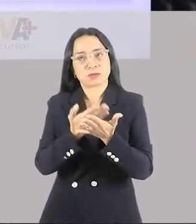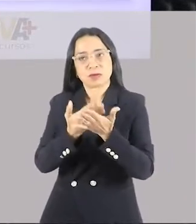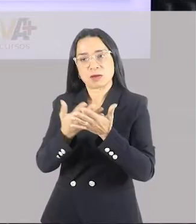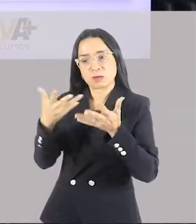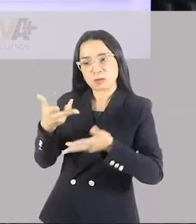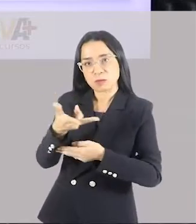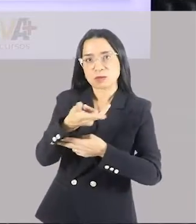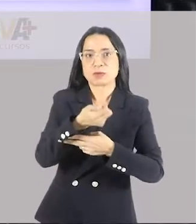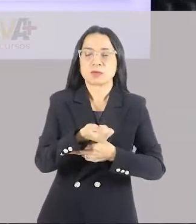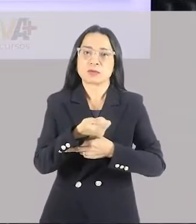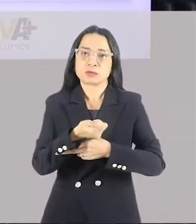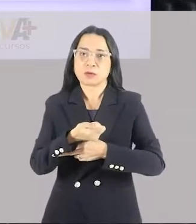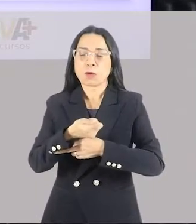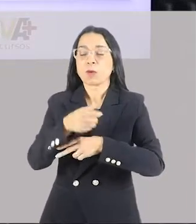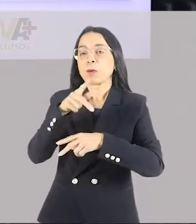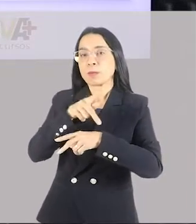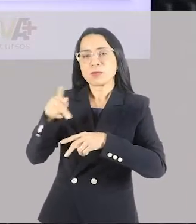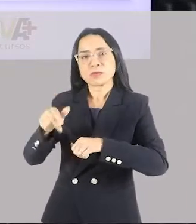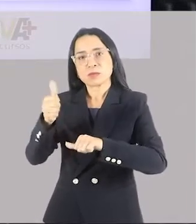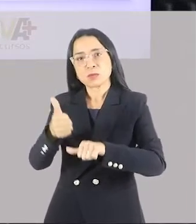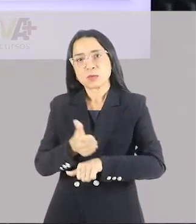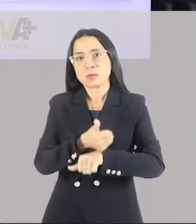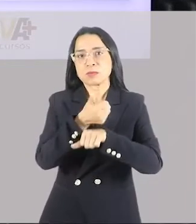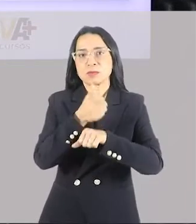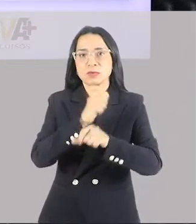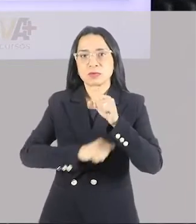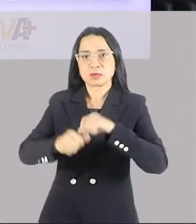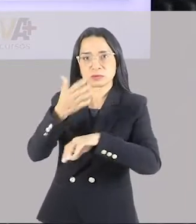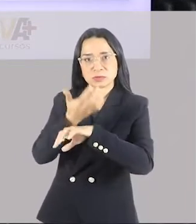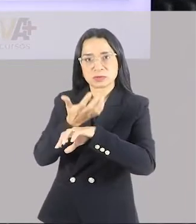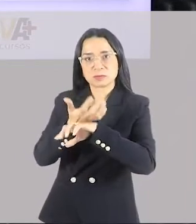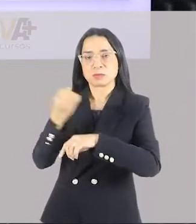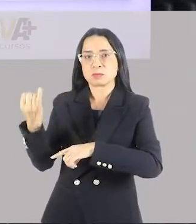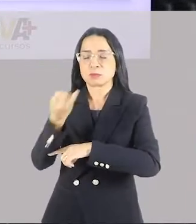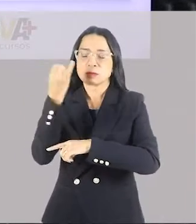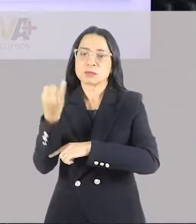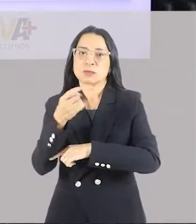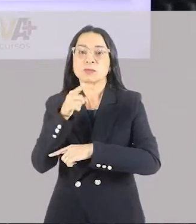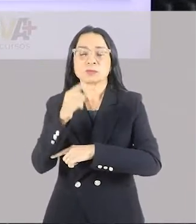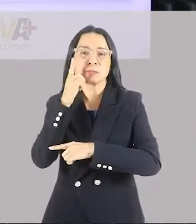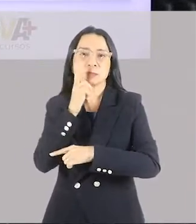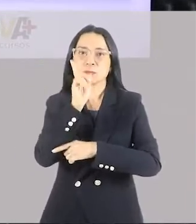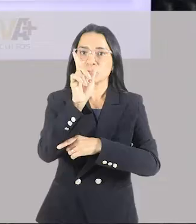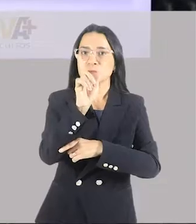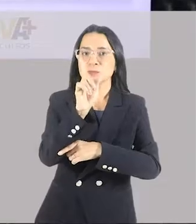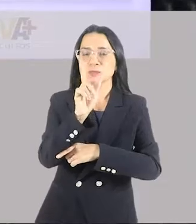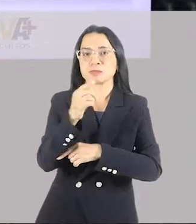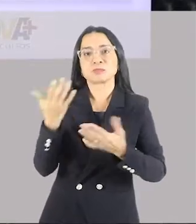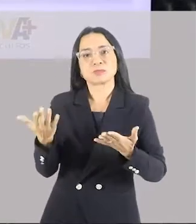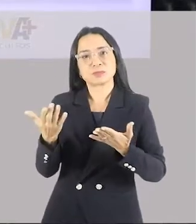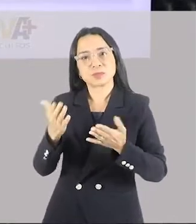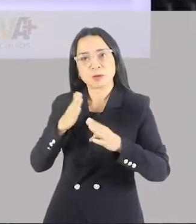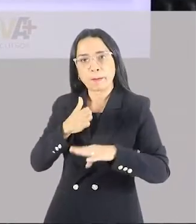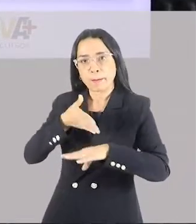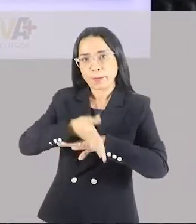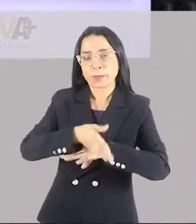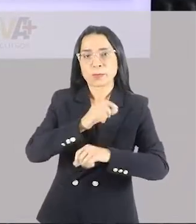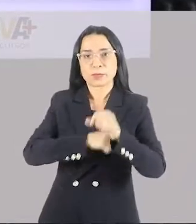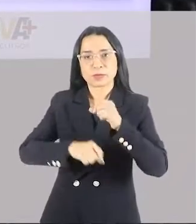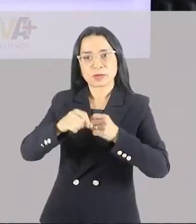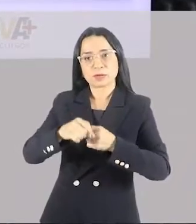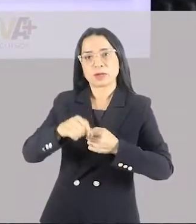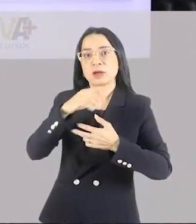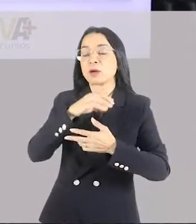com professores especializados nas disciplinas necessárias para você conseguir a sua almejada aprovação